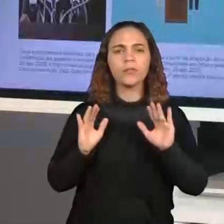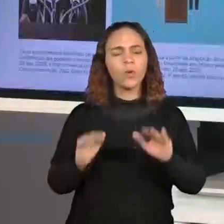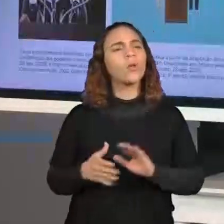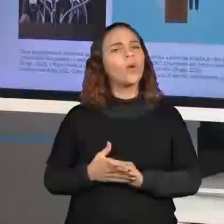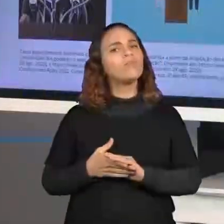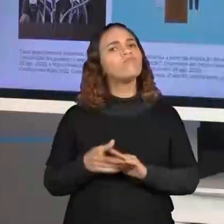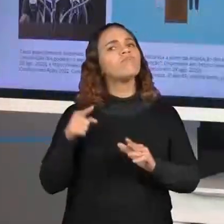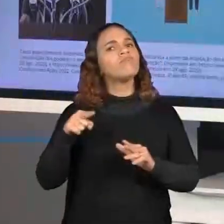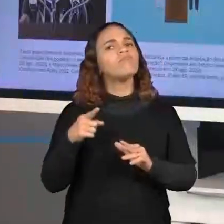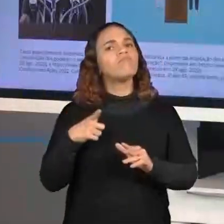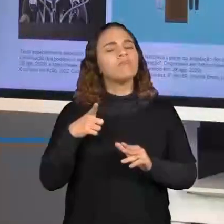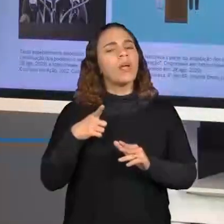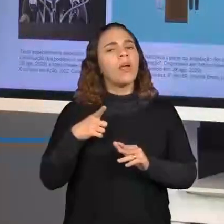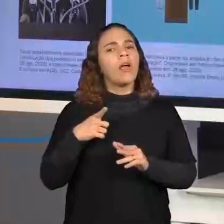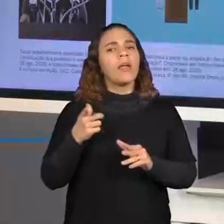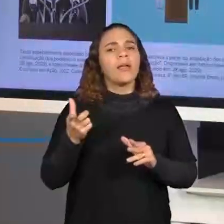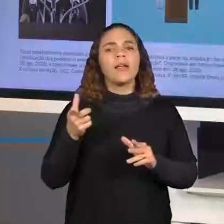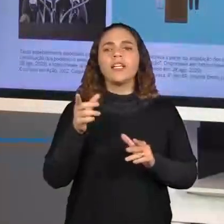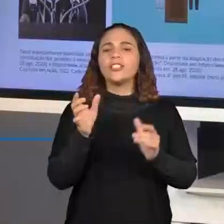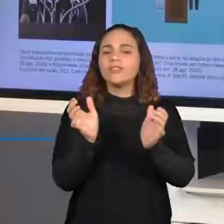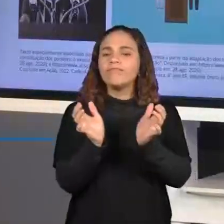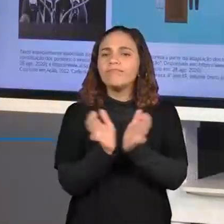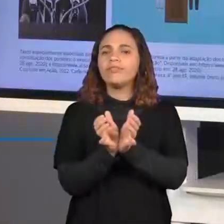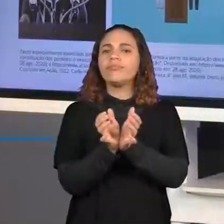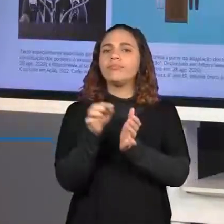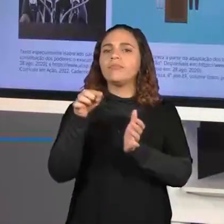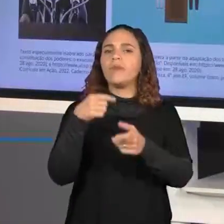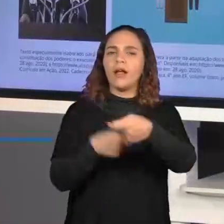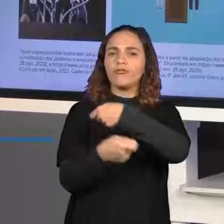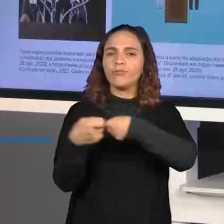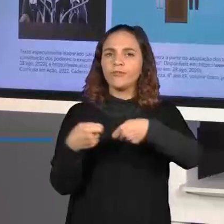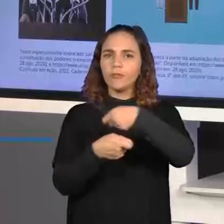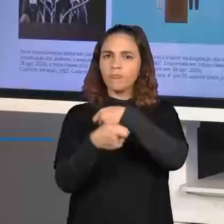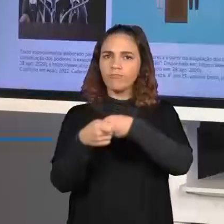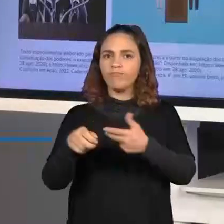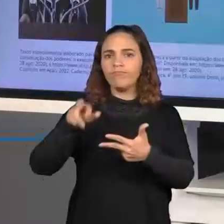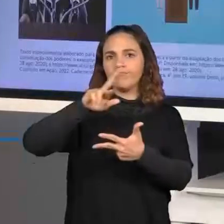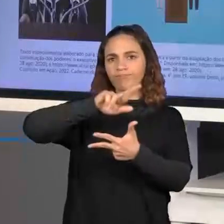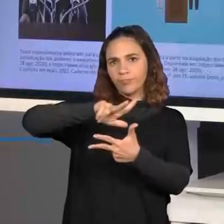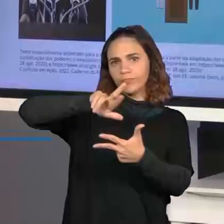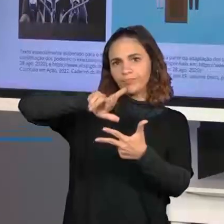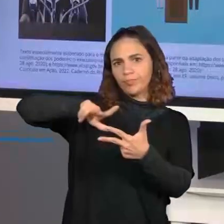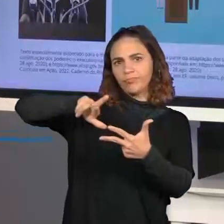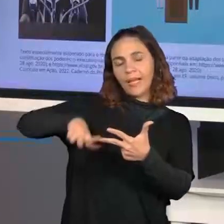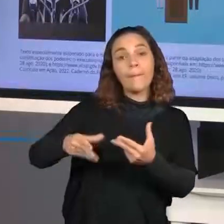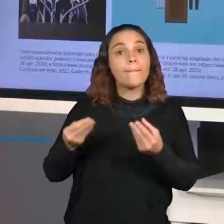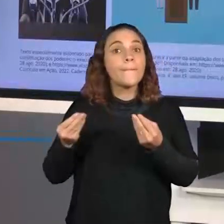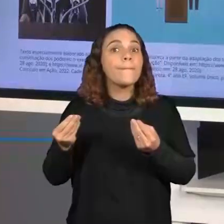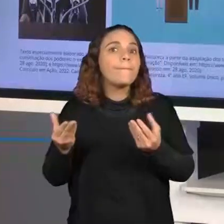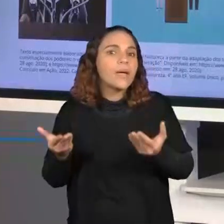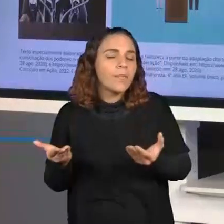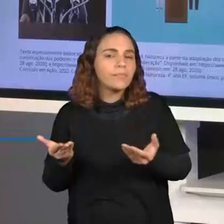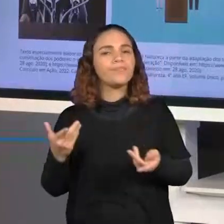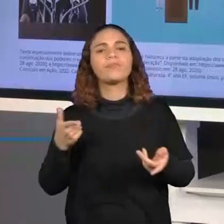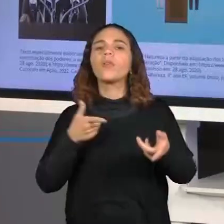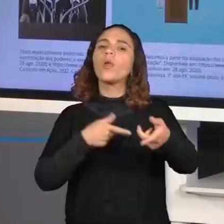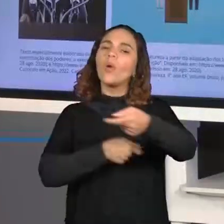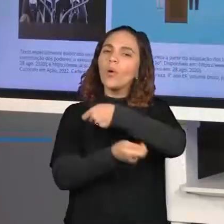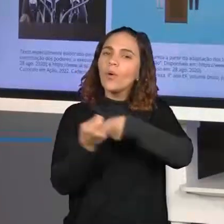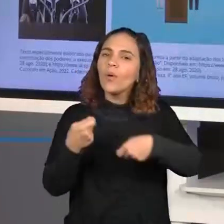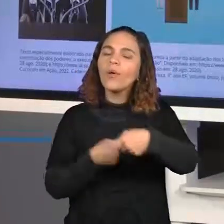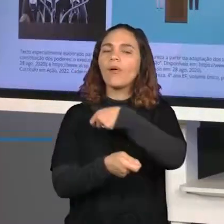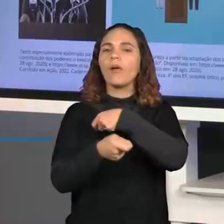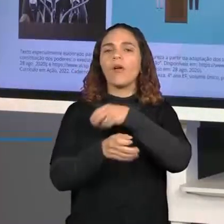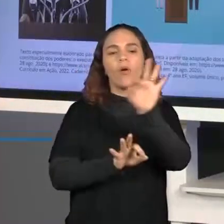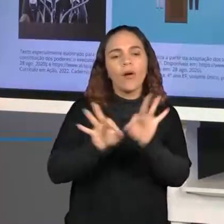poderes, é dividido aí em 3 formas de administração. E para que servem esses 3 poderes? Para organizar o